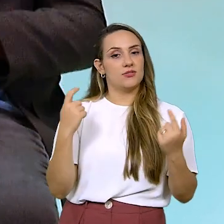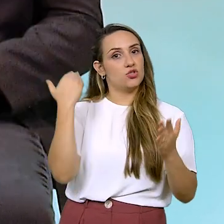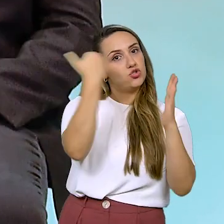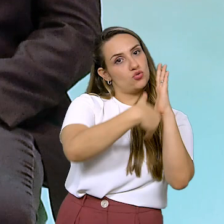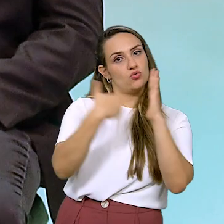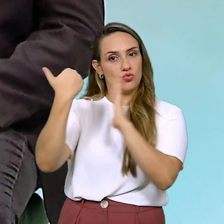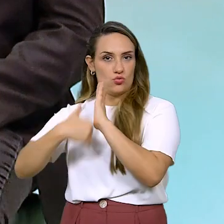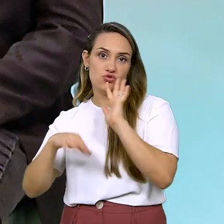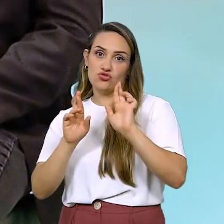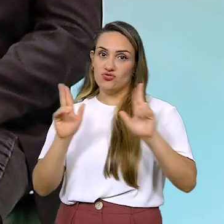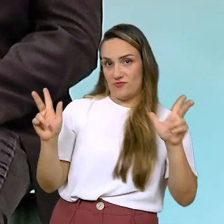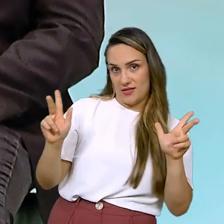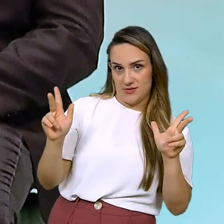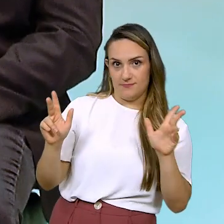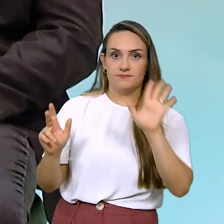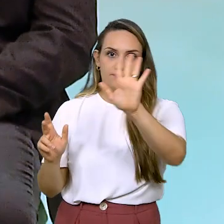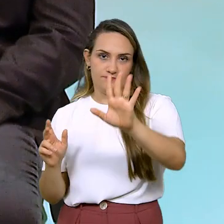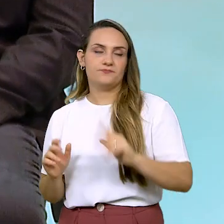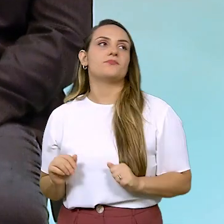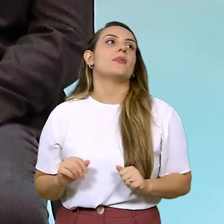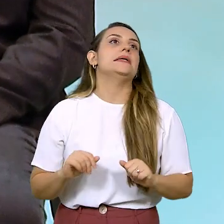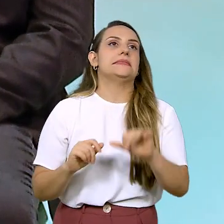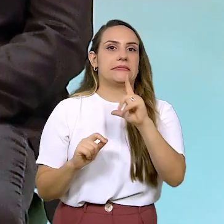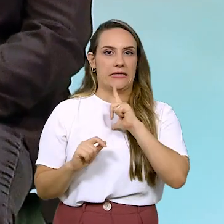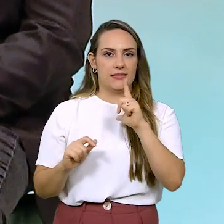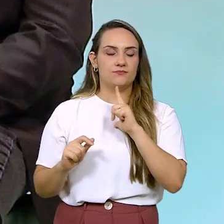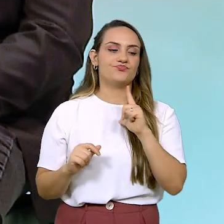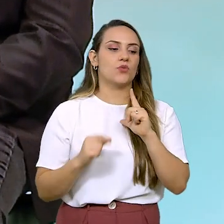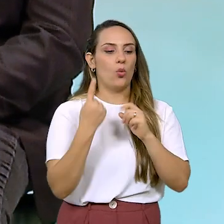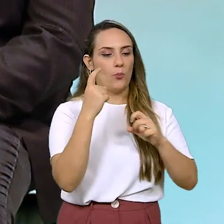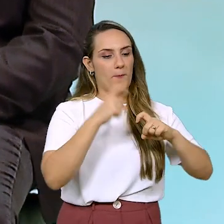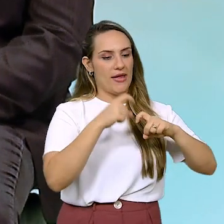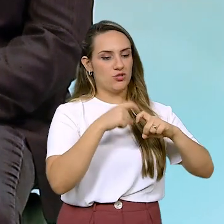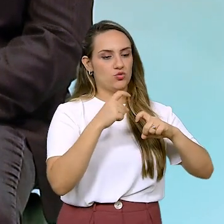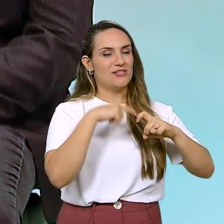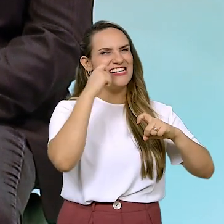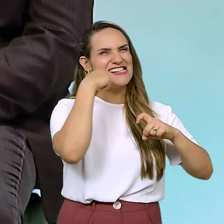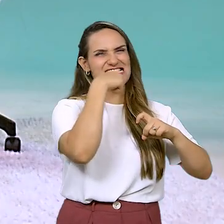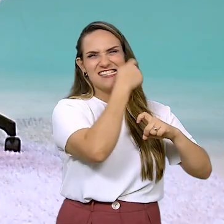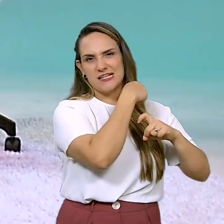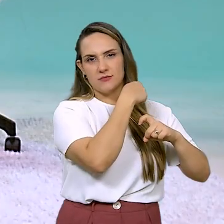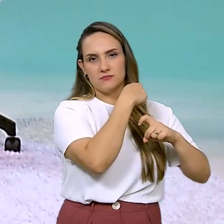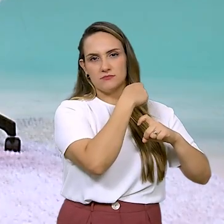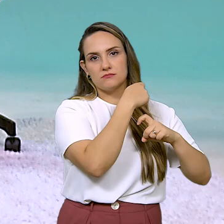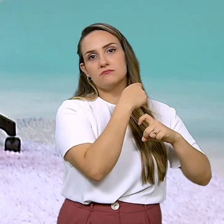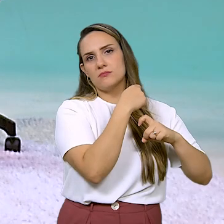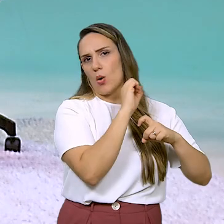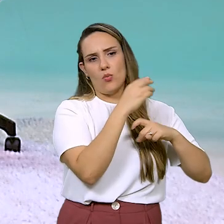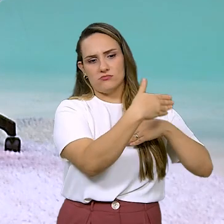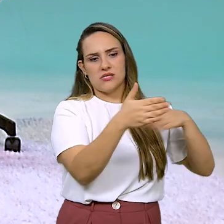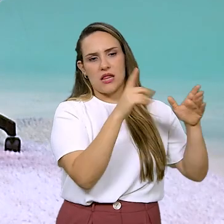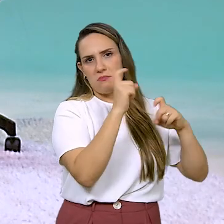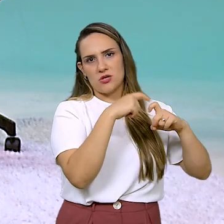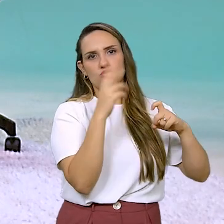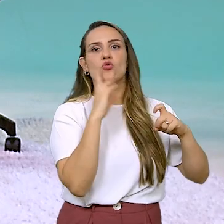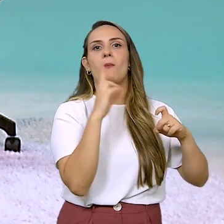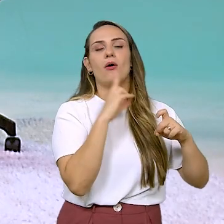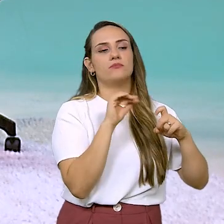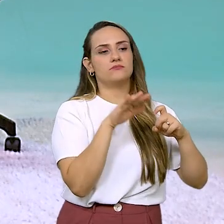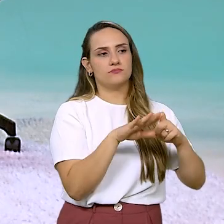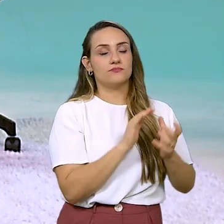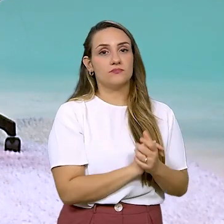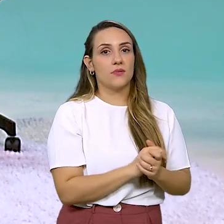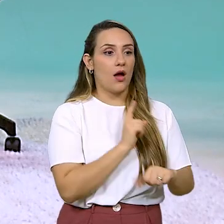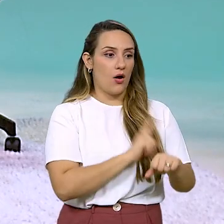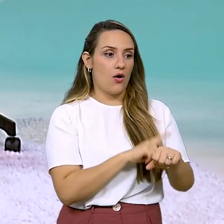diferentes. Então, se você pega uma clínica odontológica ou pega um consultório médico e você vai recolher ali